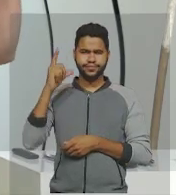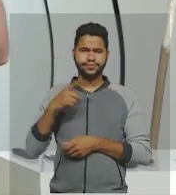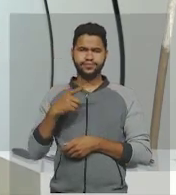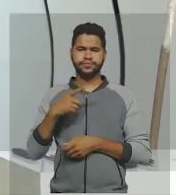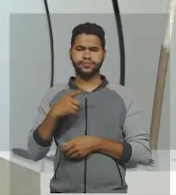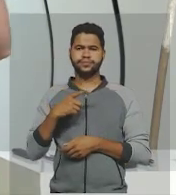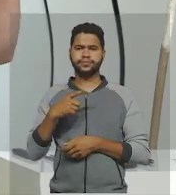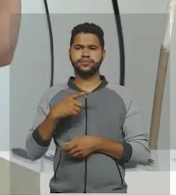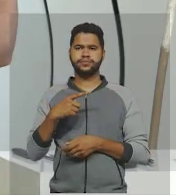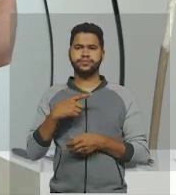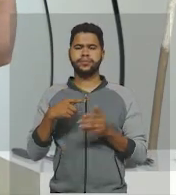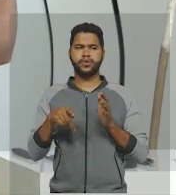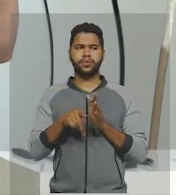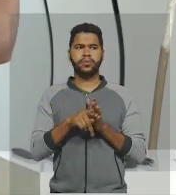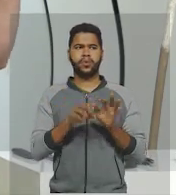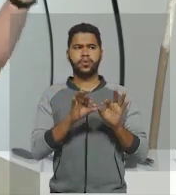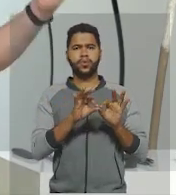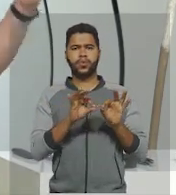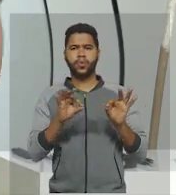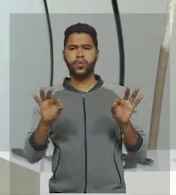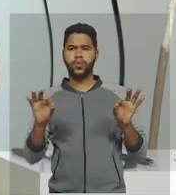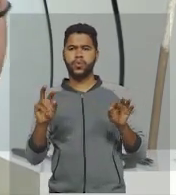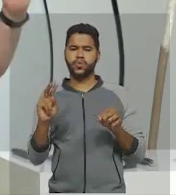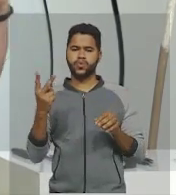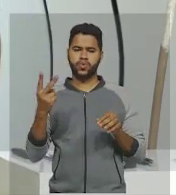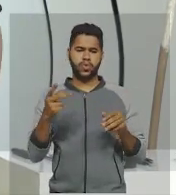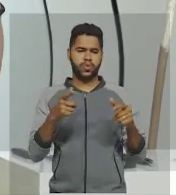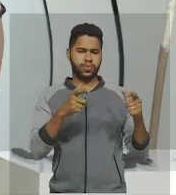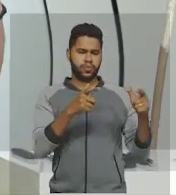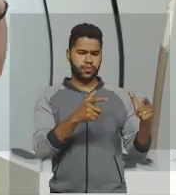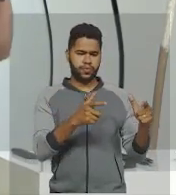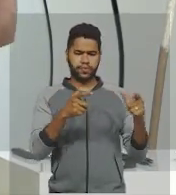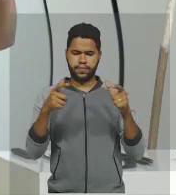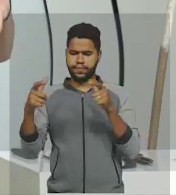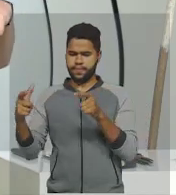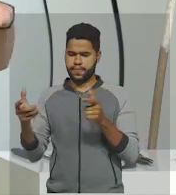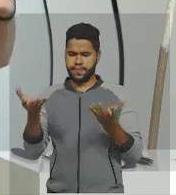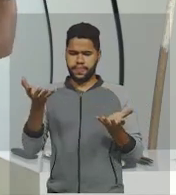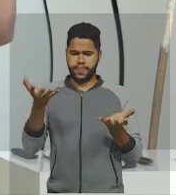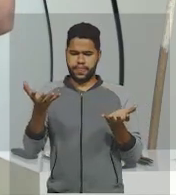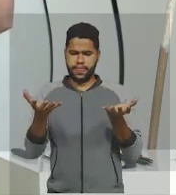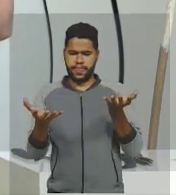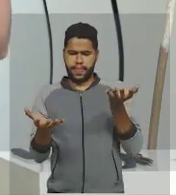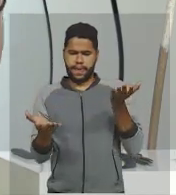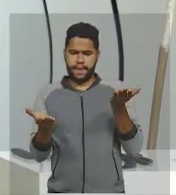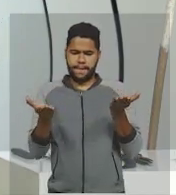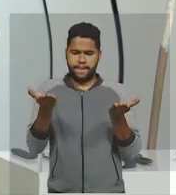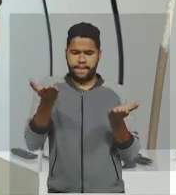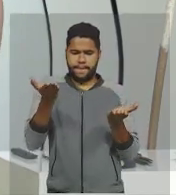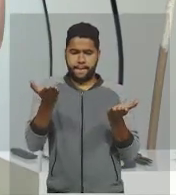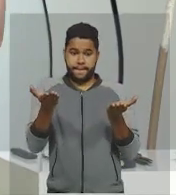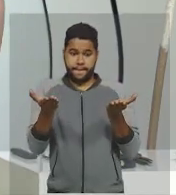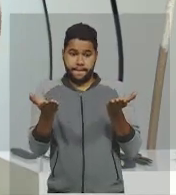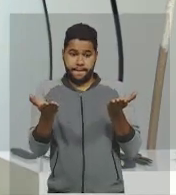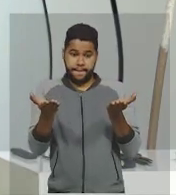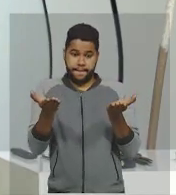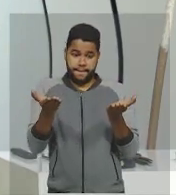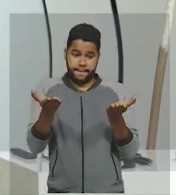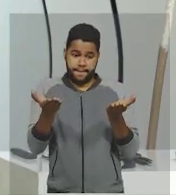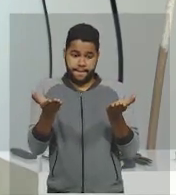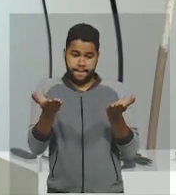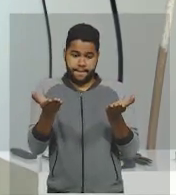uma haste comprida, 2 pratos, um em cada extremidade, e você coloca coisas de modo que aquele braço de alavanca se